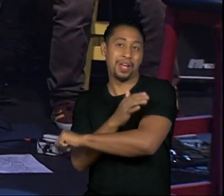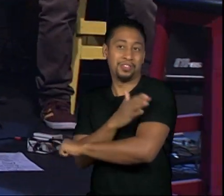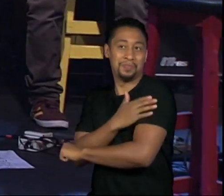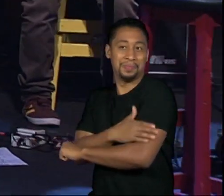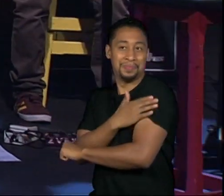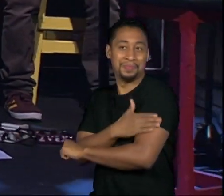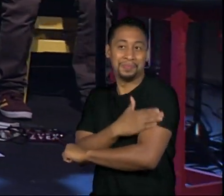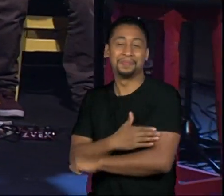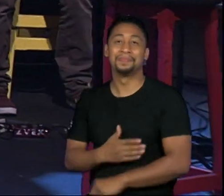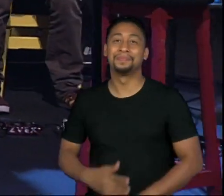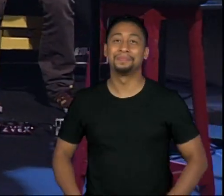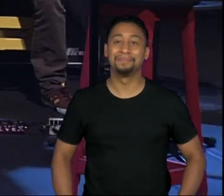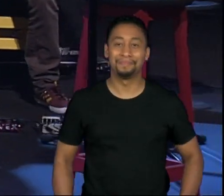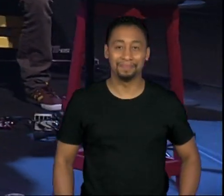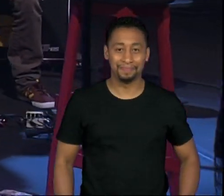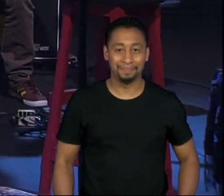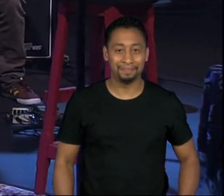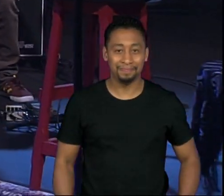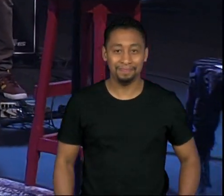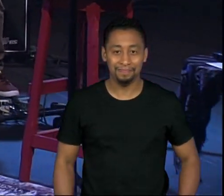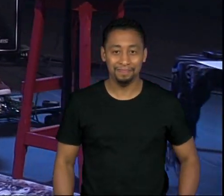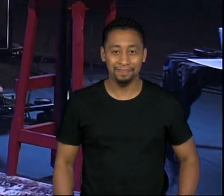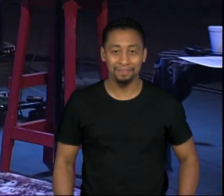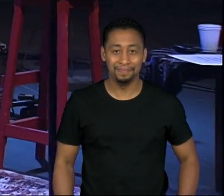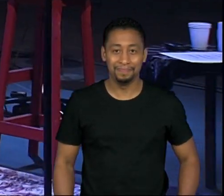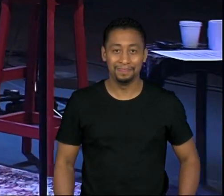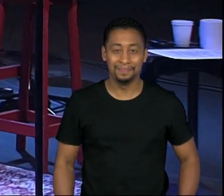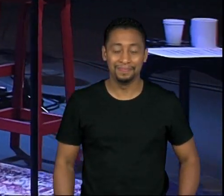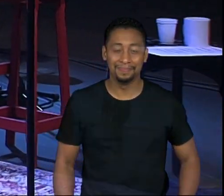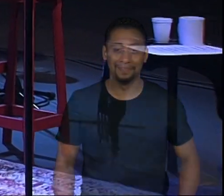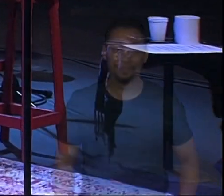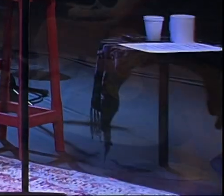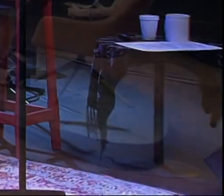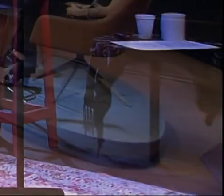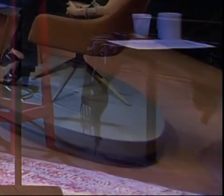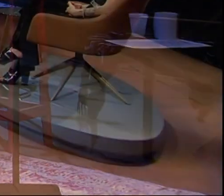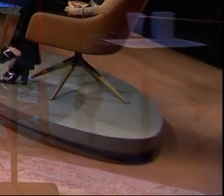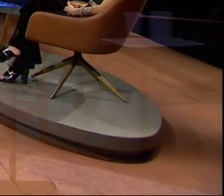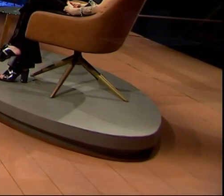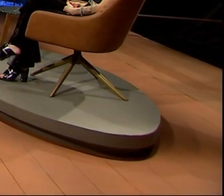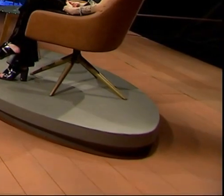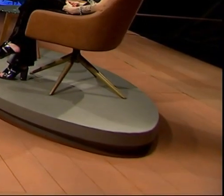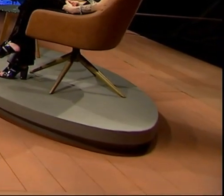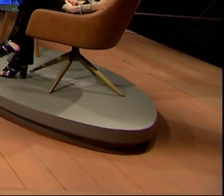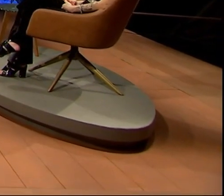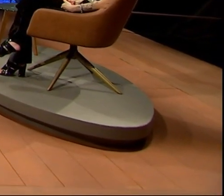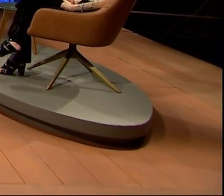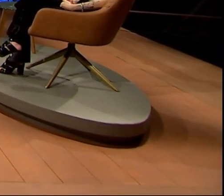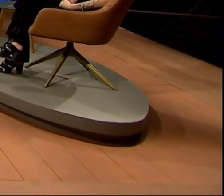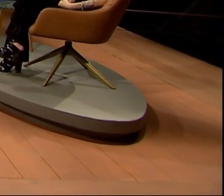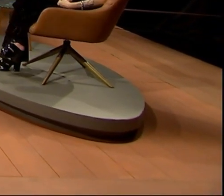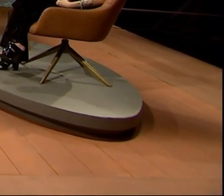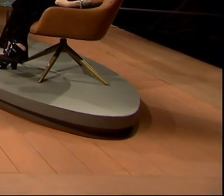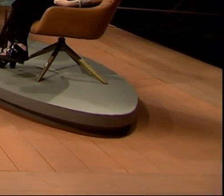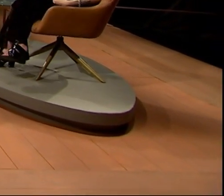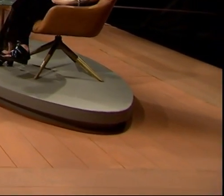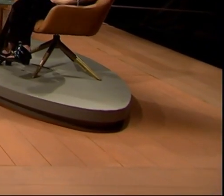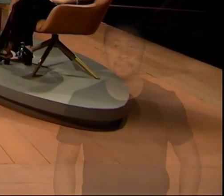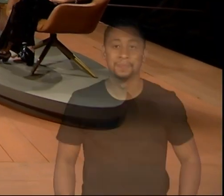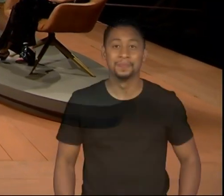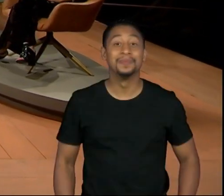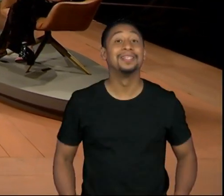sofrer, não esqueço o lado bom. Quando dançamos a sombra que nos ilumina.